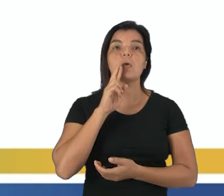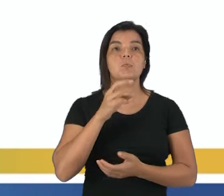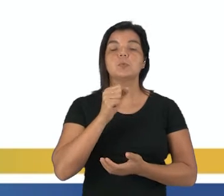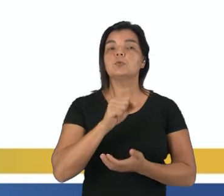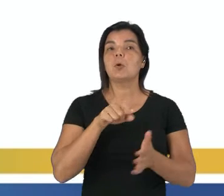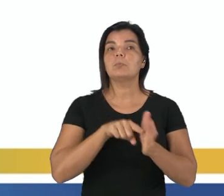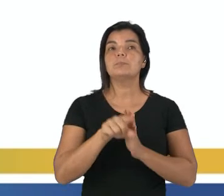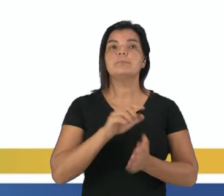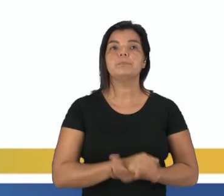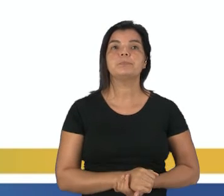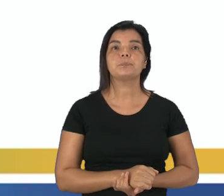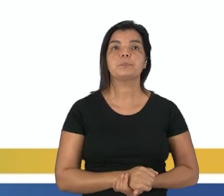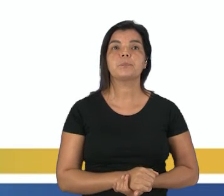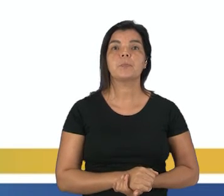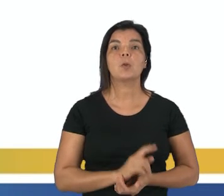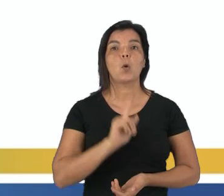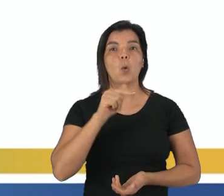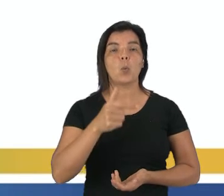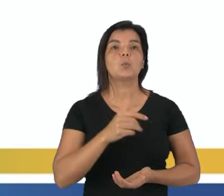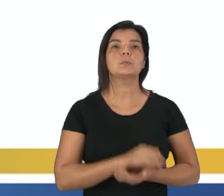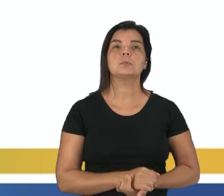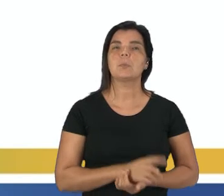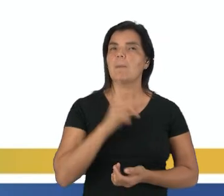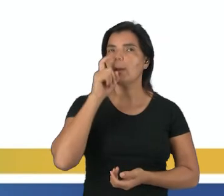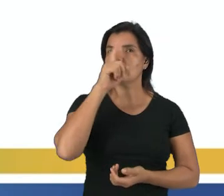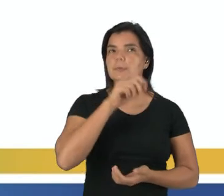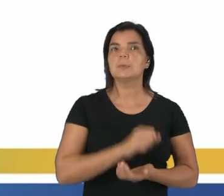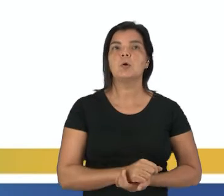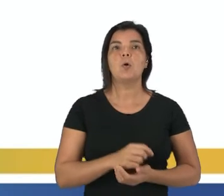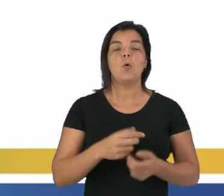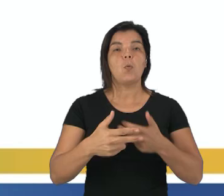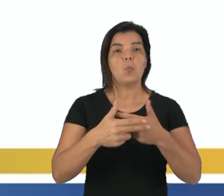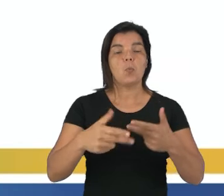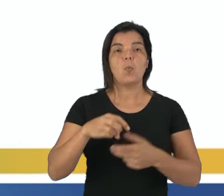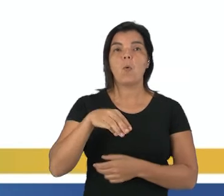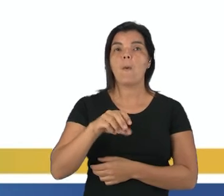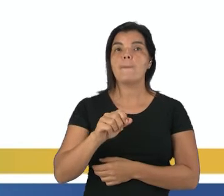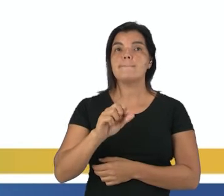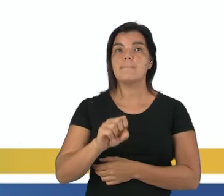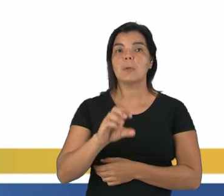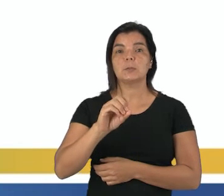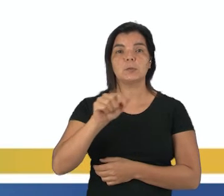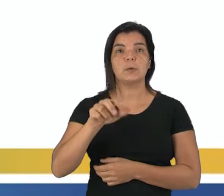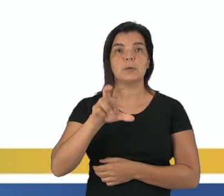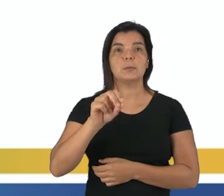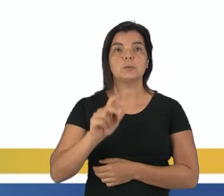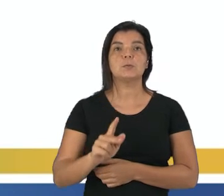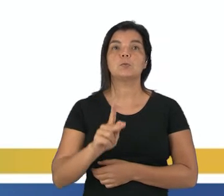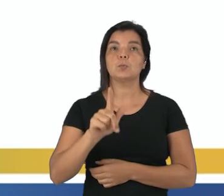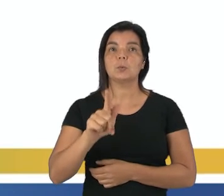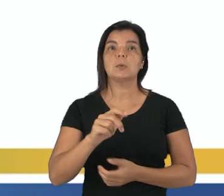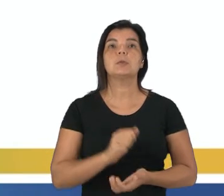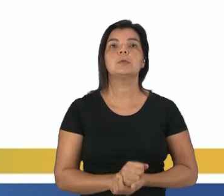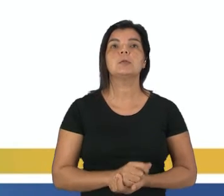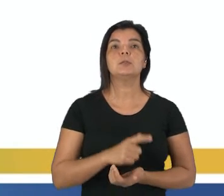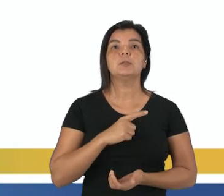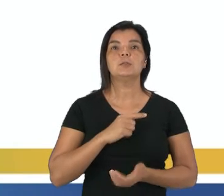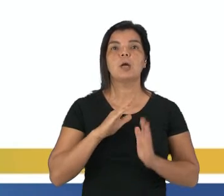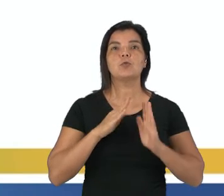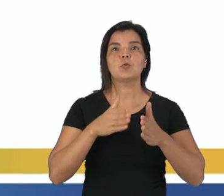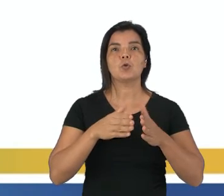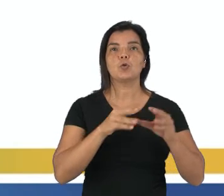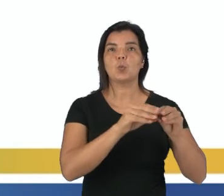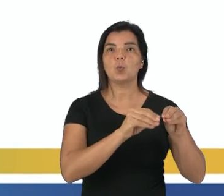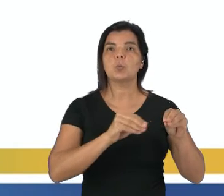questão. Agora aqui uma questão um pouquinho mais complexa. Vamos lá. Um objeto de massa de meio quilo, né,